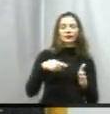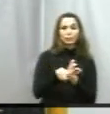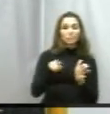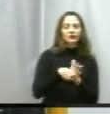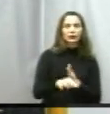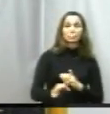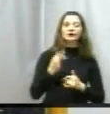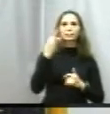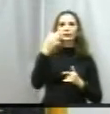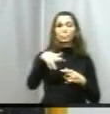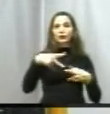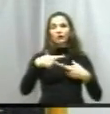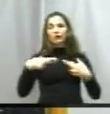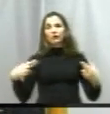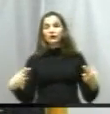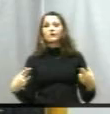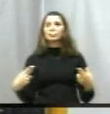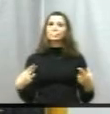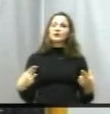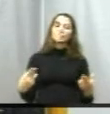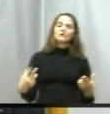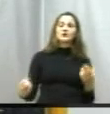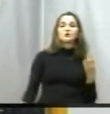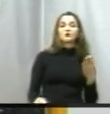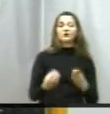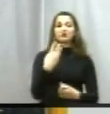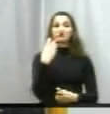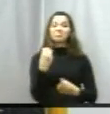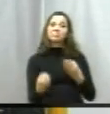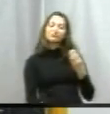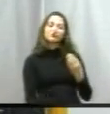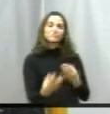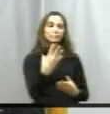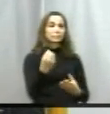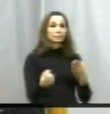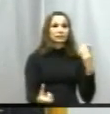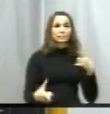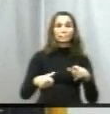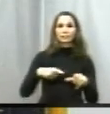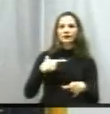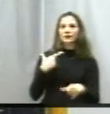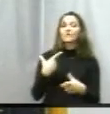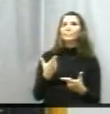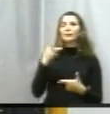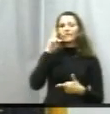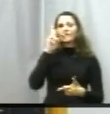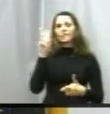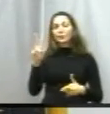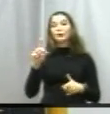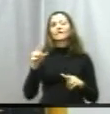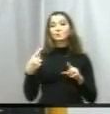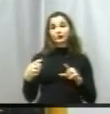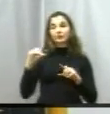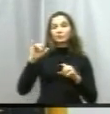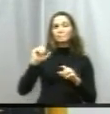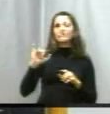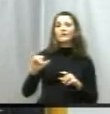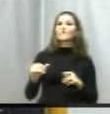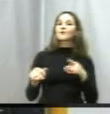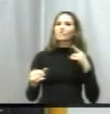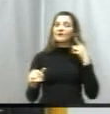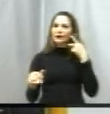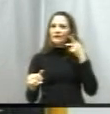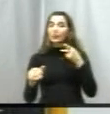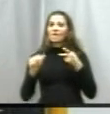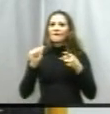então outras coisas que, porventura, nós possamos identificar serão tratadas também na SEI. Quero dizer para o Aloysio Braz,